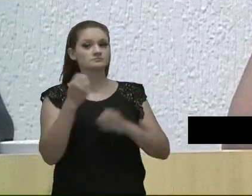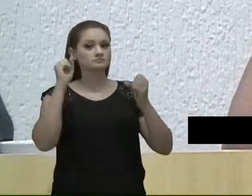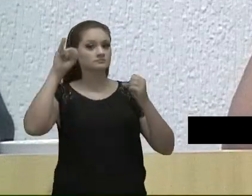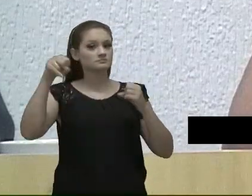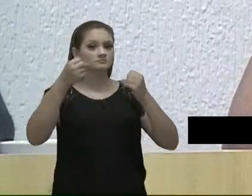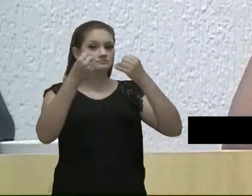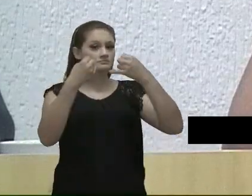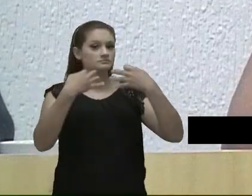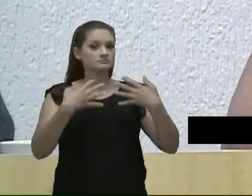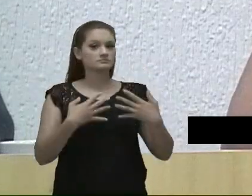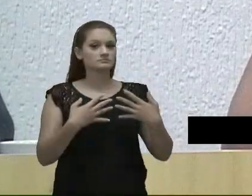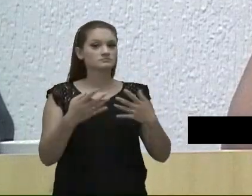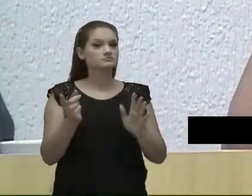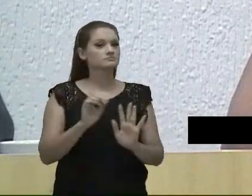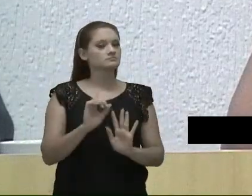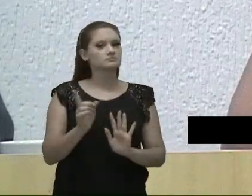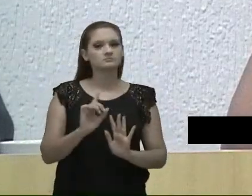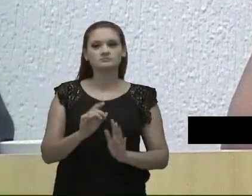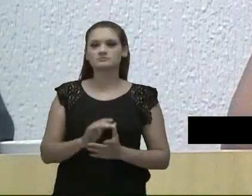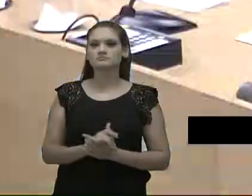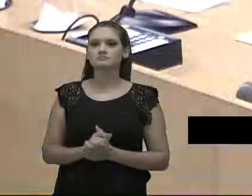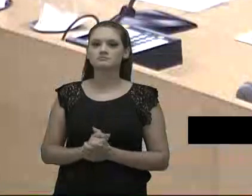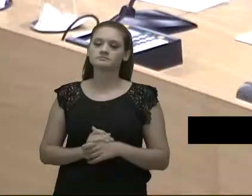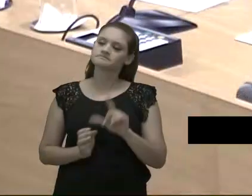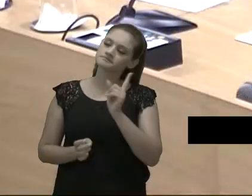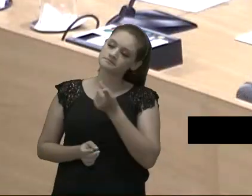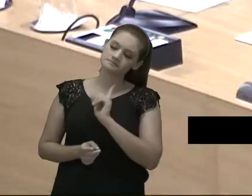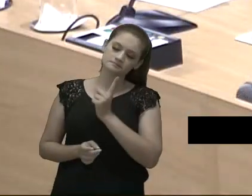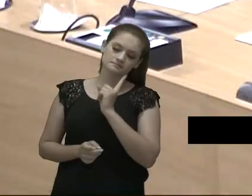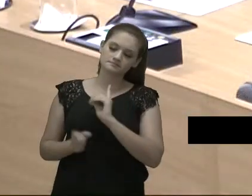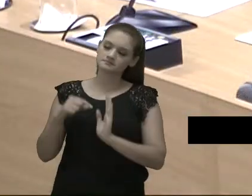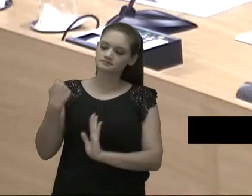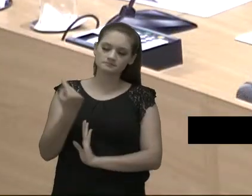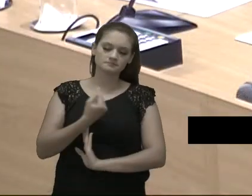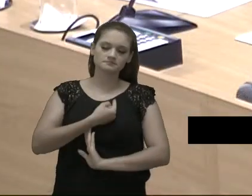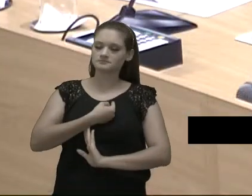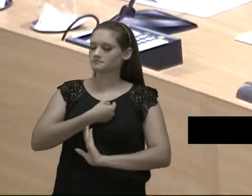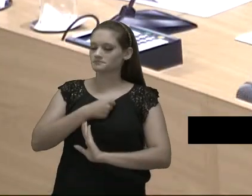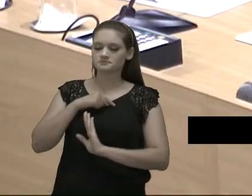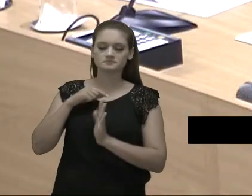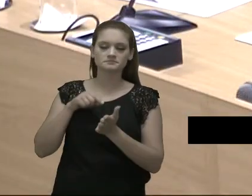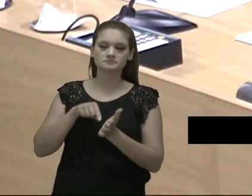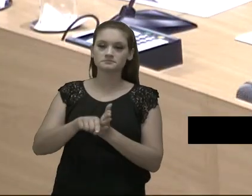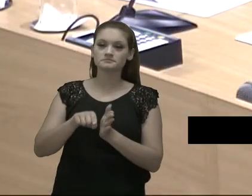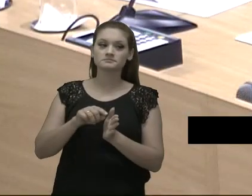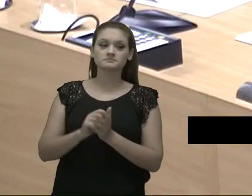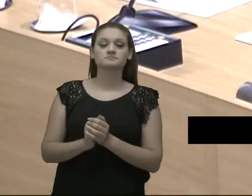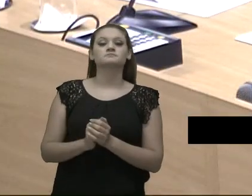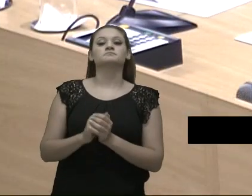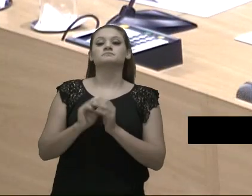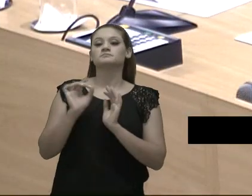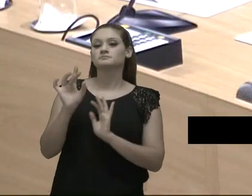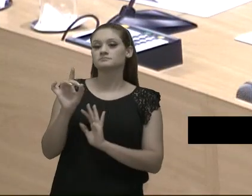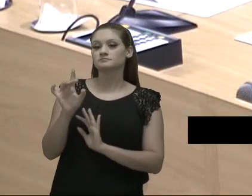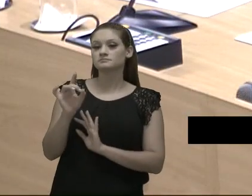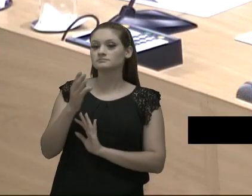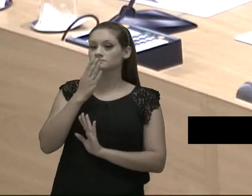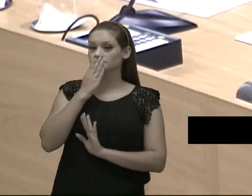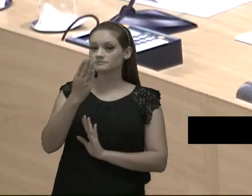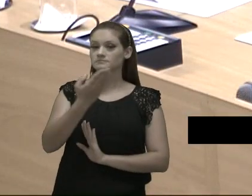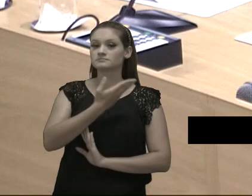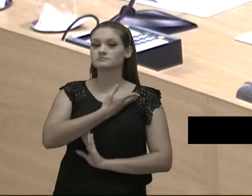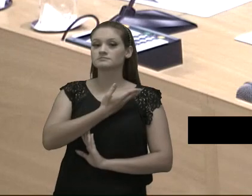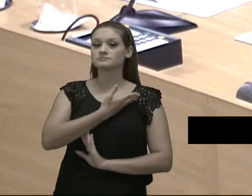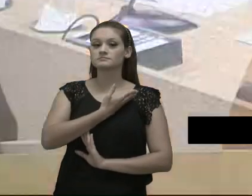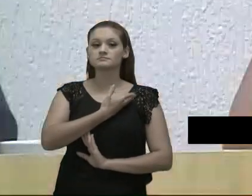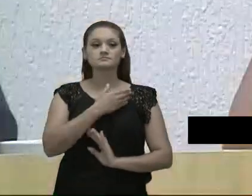do pedido da saída, né? Não, isso não foi colocado na justificativa, só foi colocado como um pedido amigável. Então,